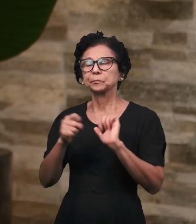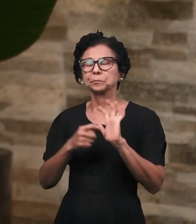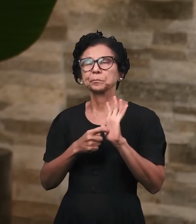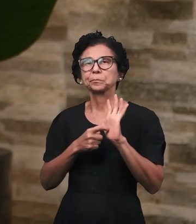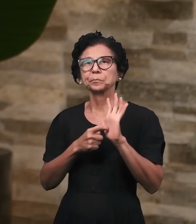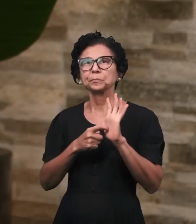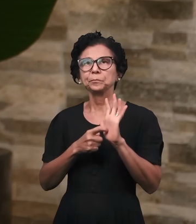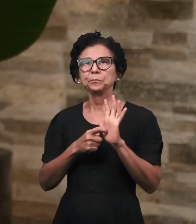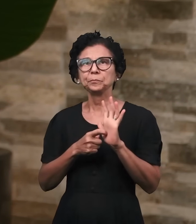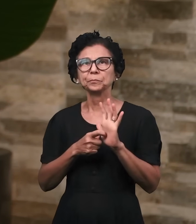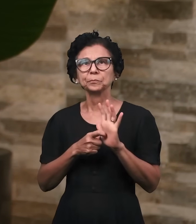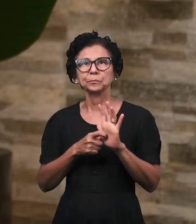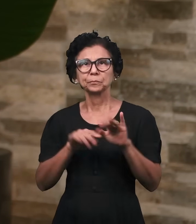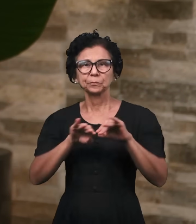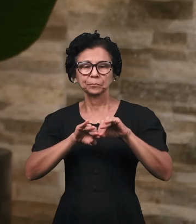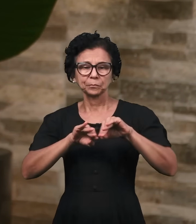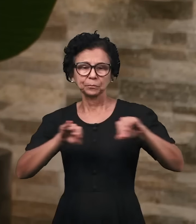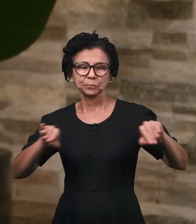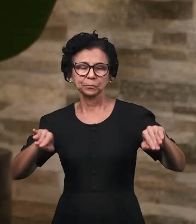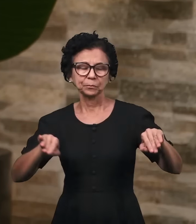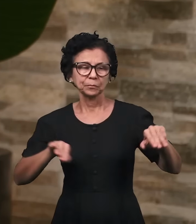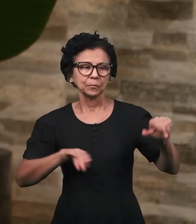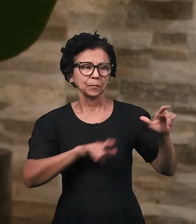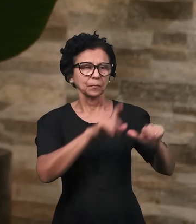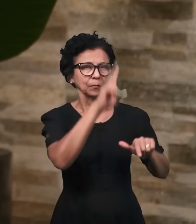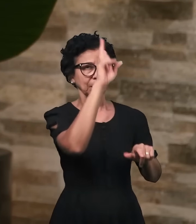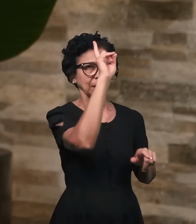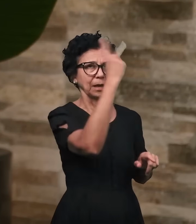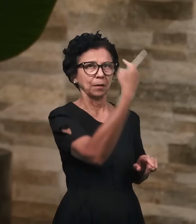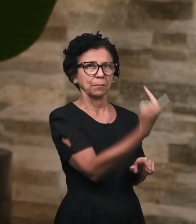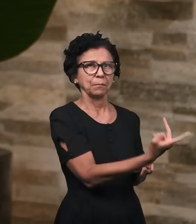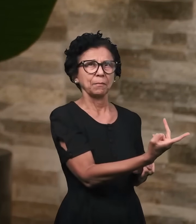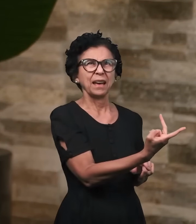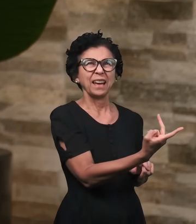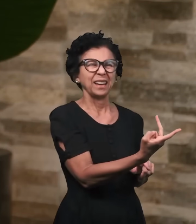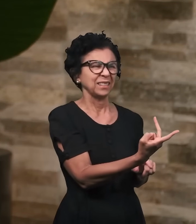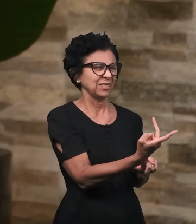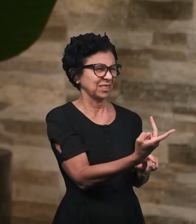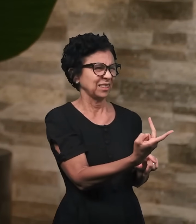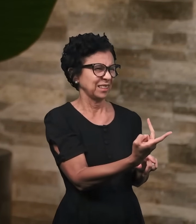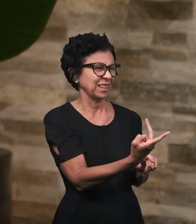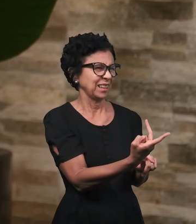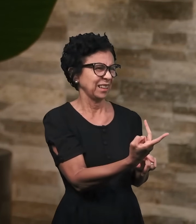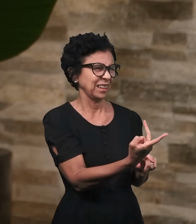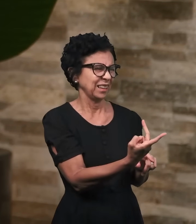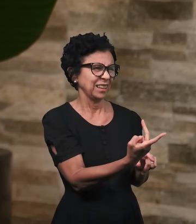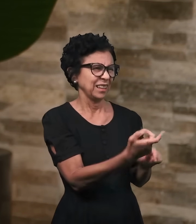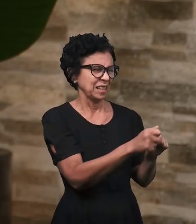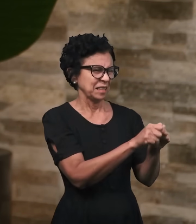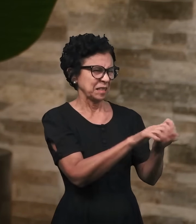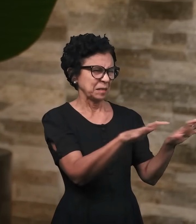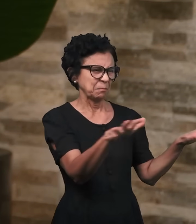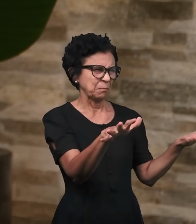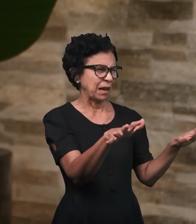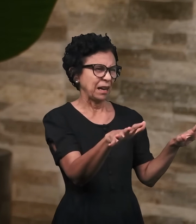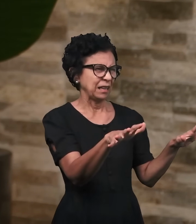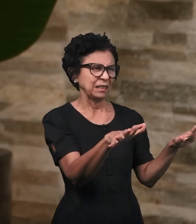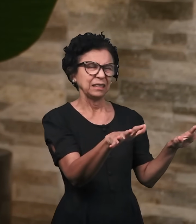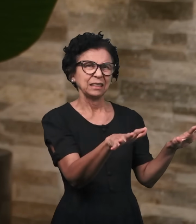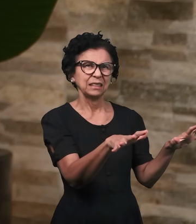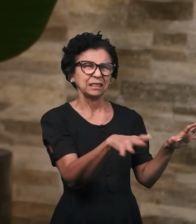essa é a separação. Né? O ímpio é como a moinha que o vento espalha, não tem permanência, não tem